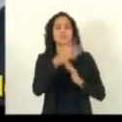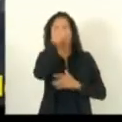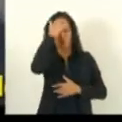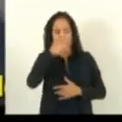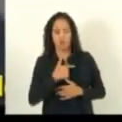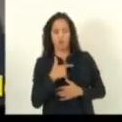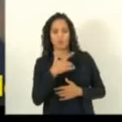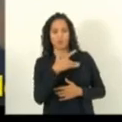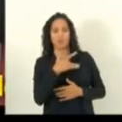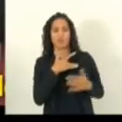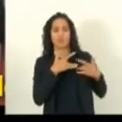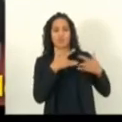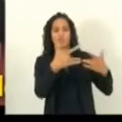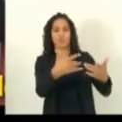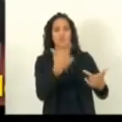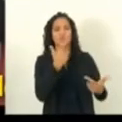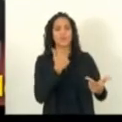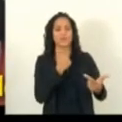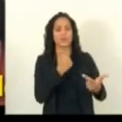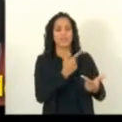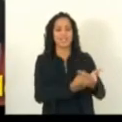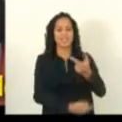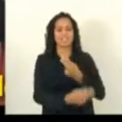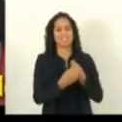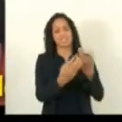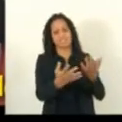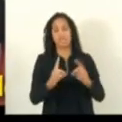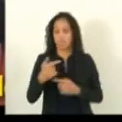sou doador de sangue.